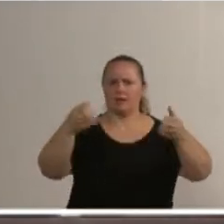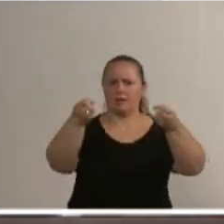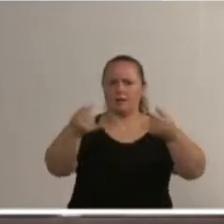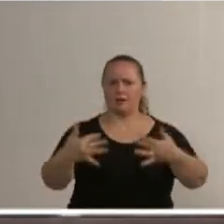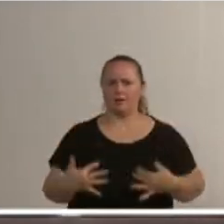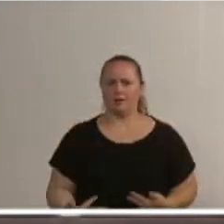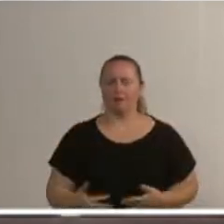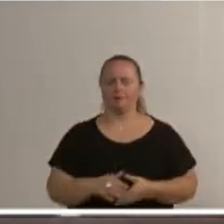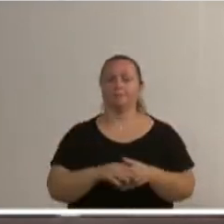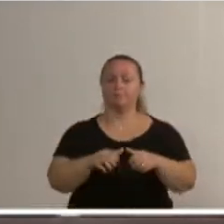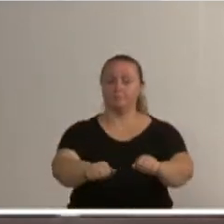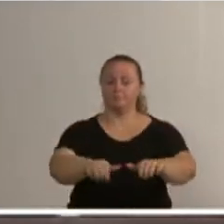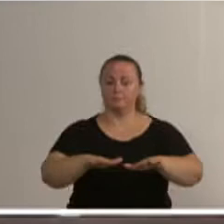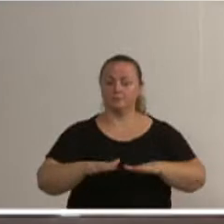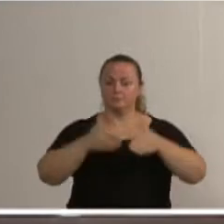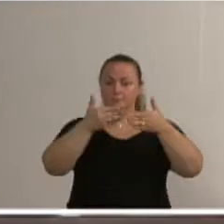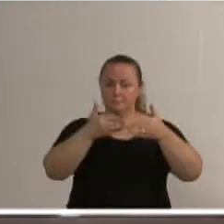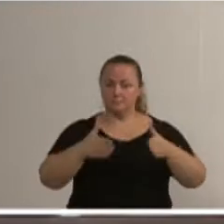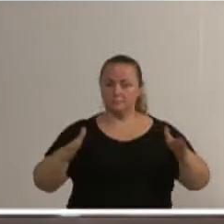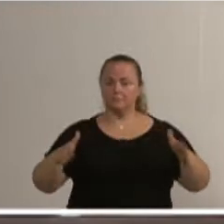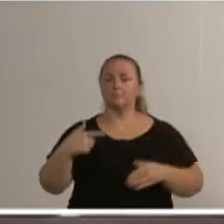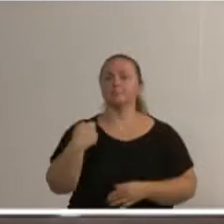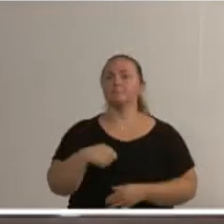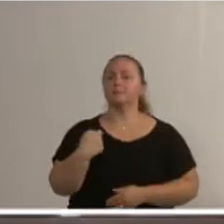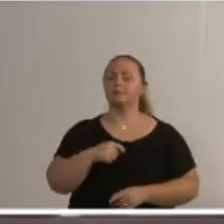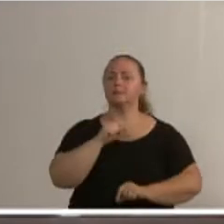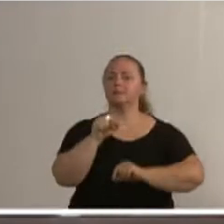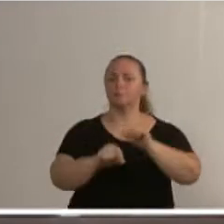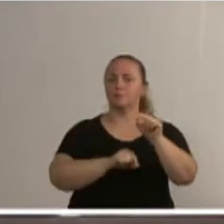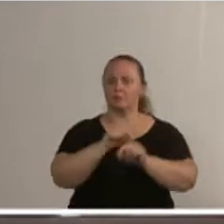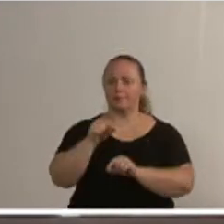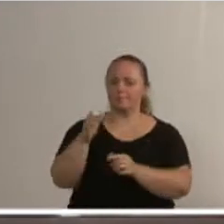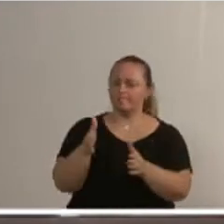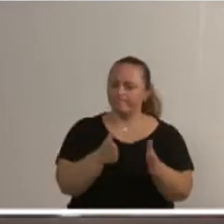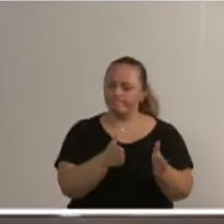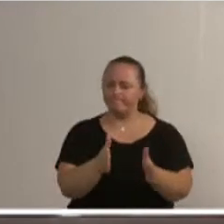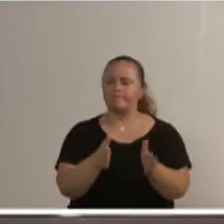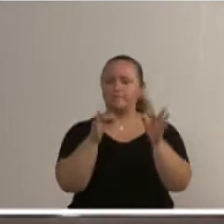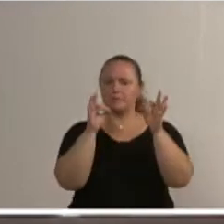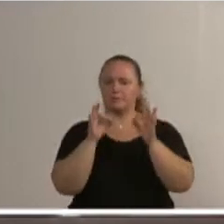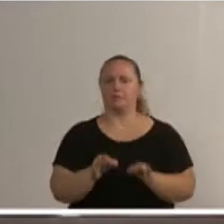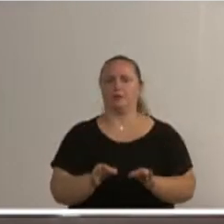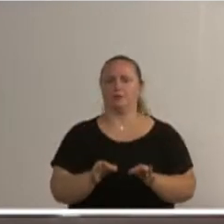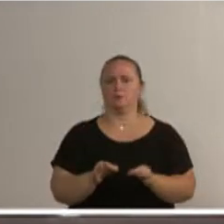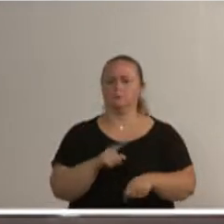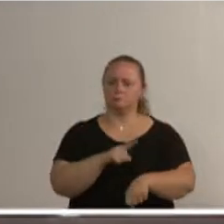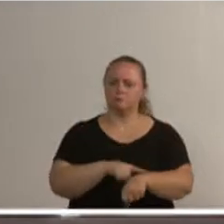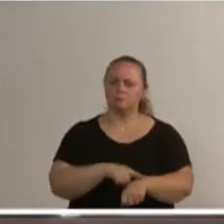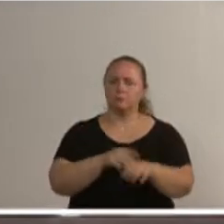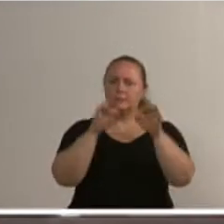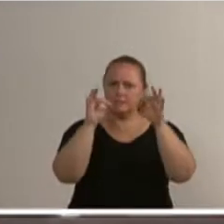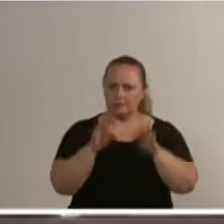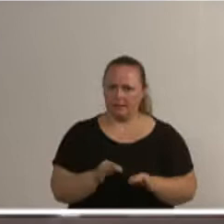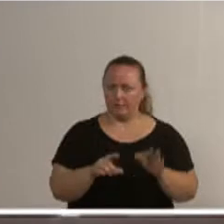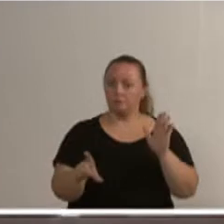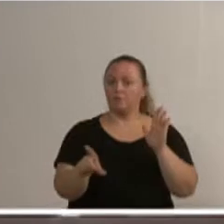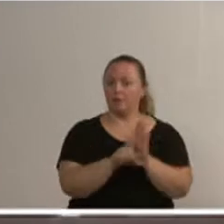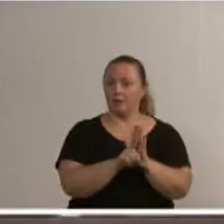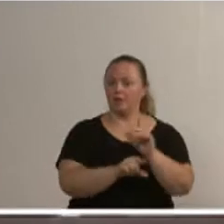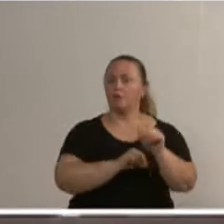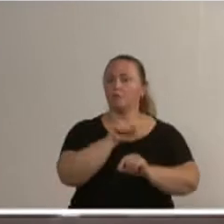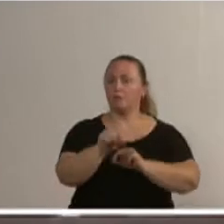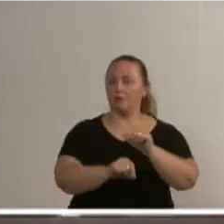audiência pública, nós temos que ter o encaminhamento correto e a coisa certa. Nós temos, por lei, 2